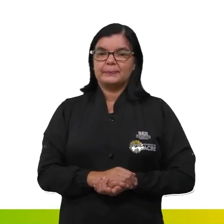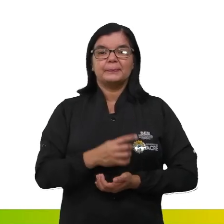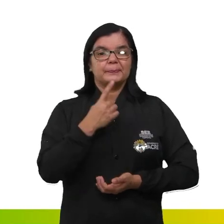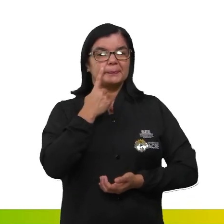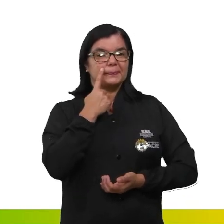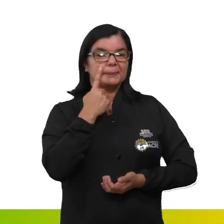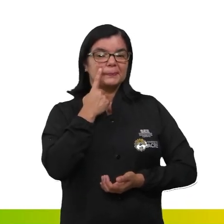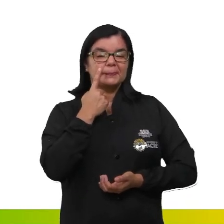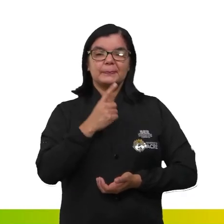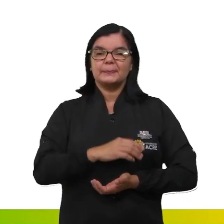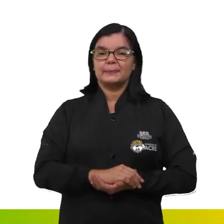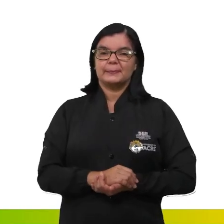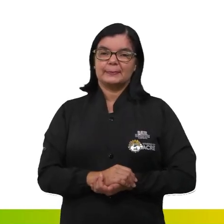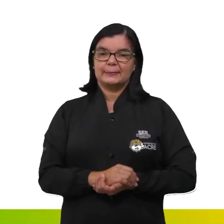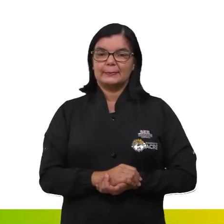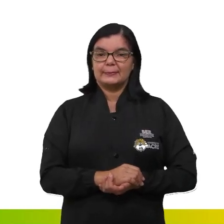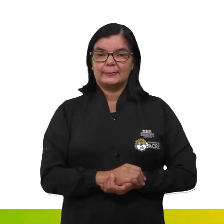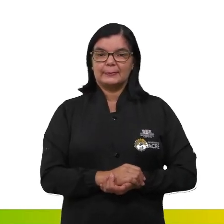Vamos lá mais uma vez.